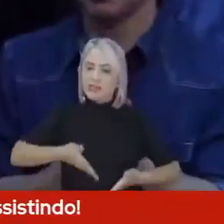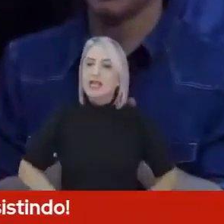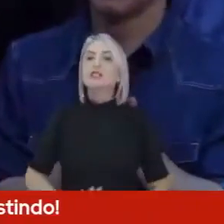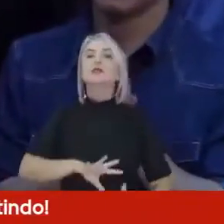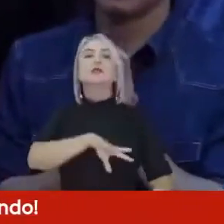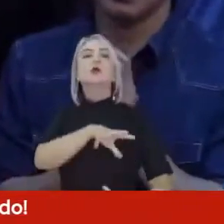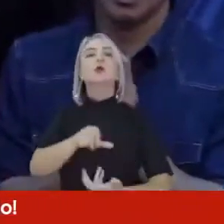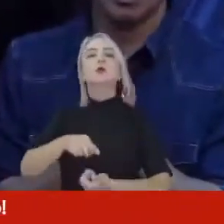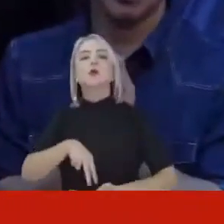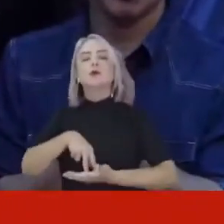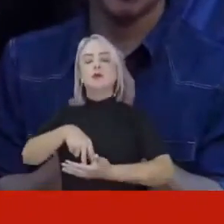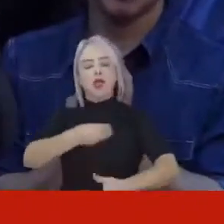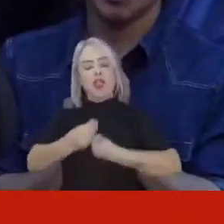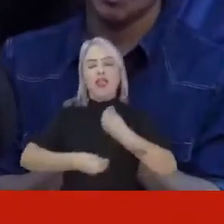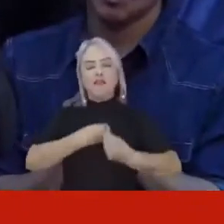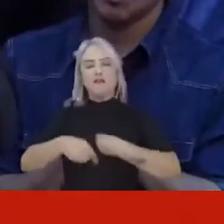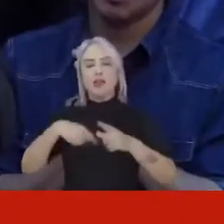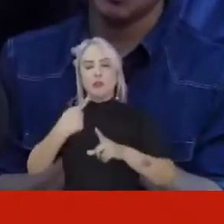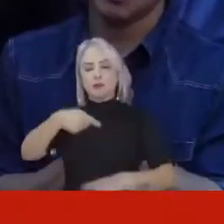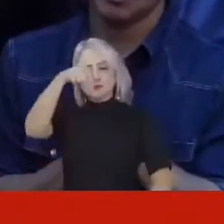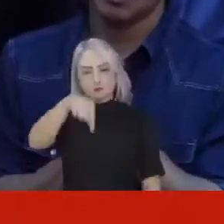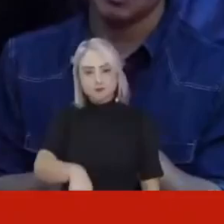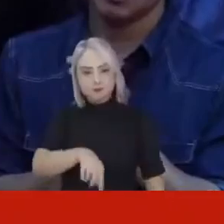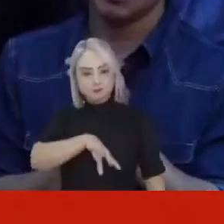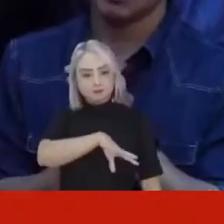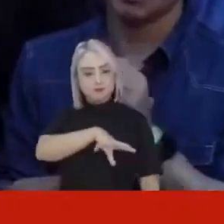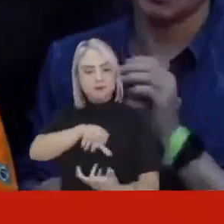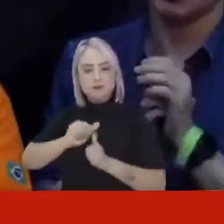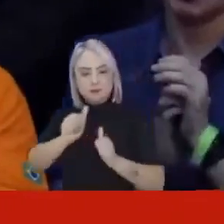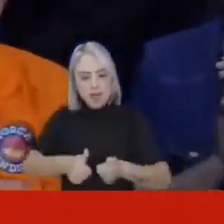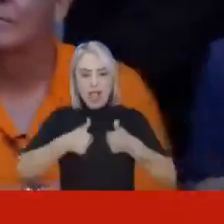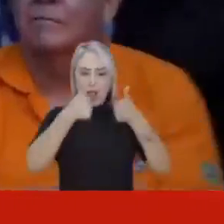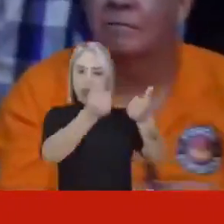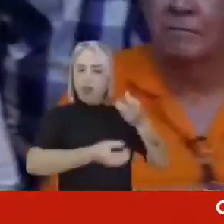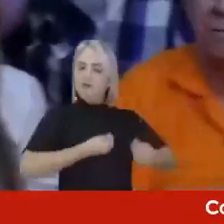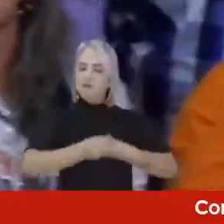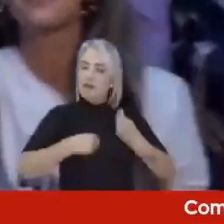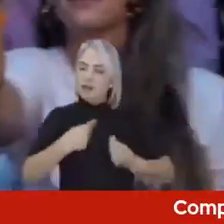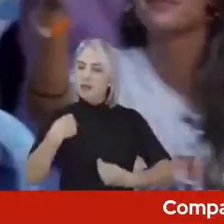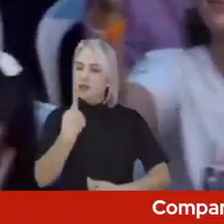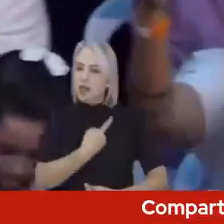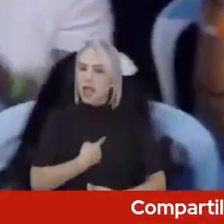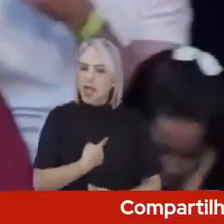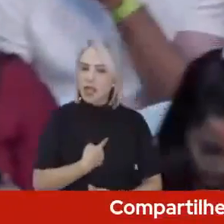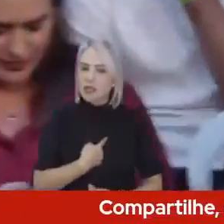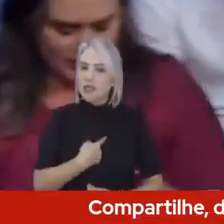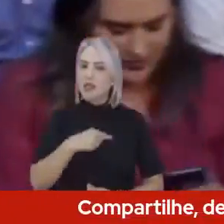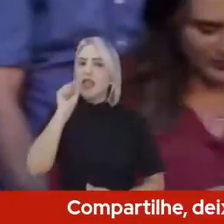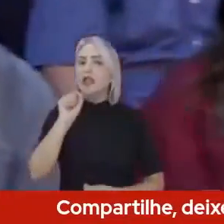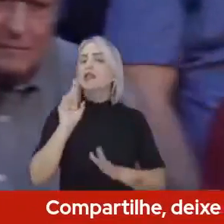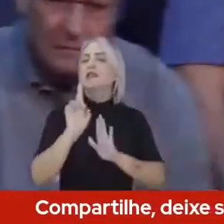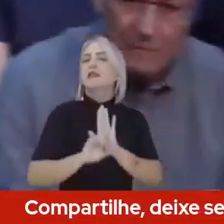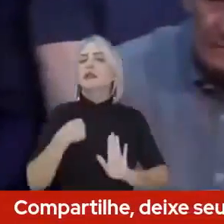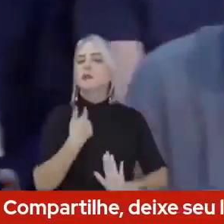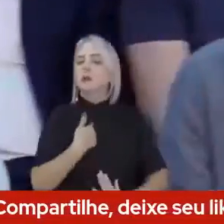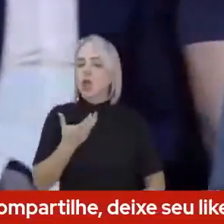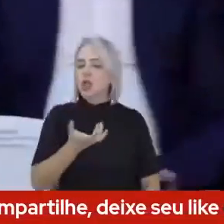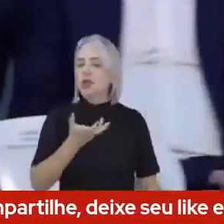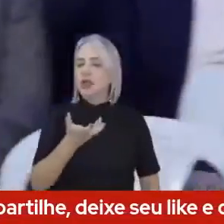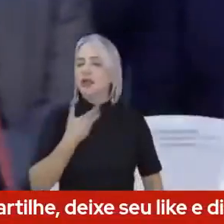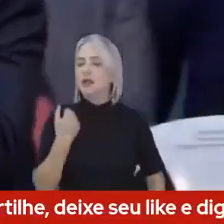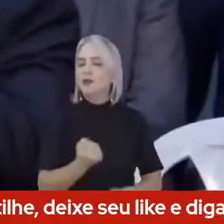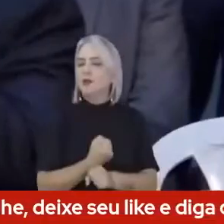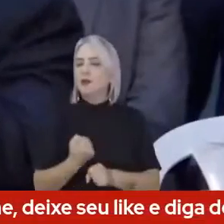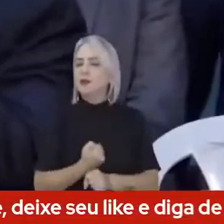viver. Porque aqui a qualidade de vida nossa estabelece que nós queremos construir o